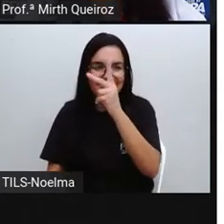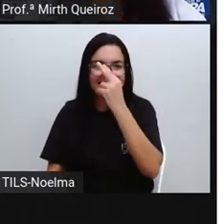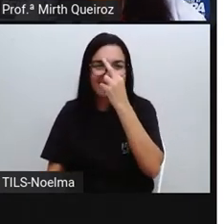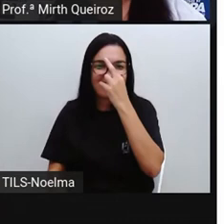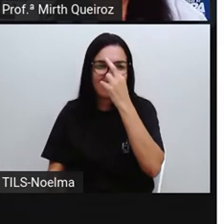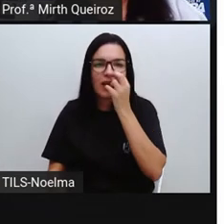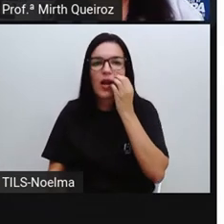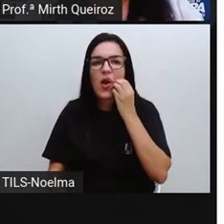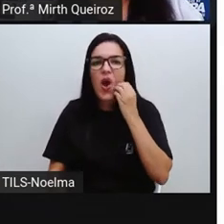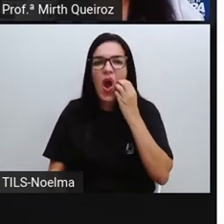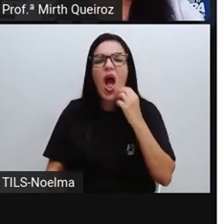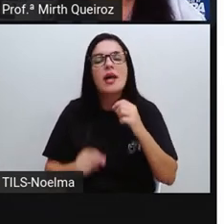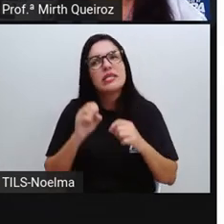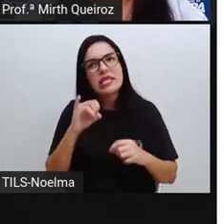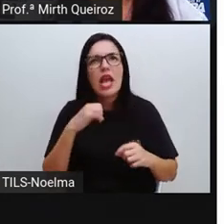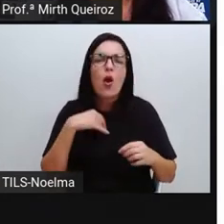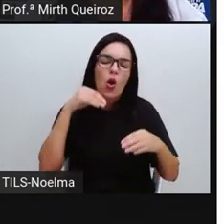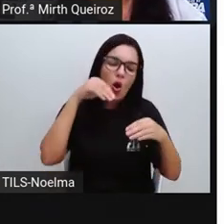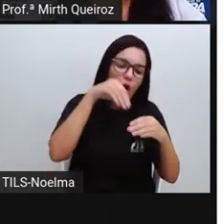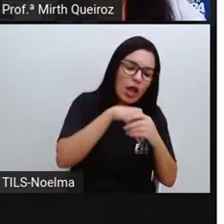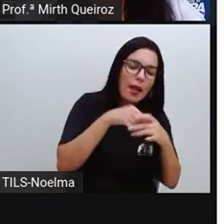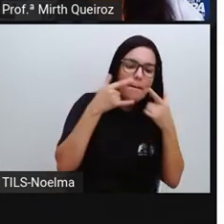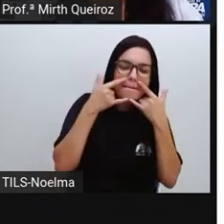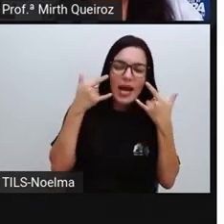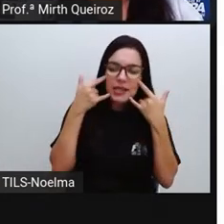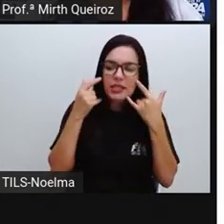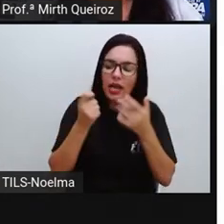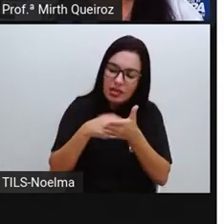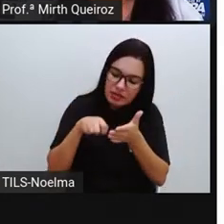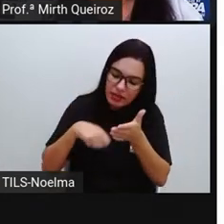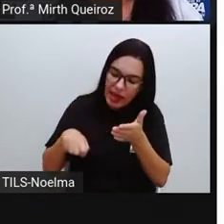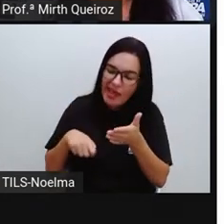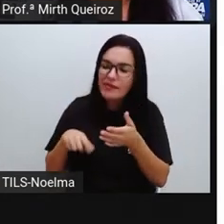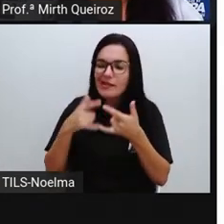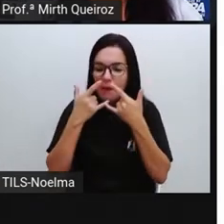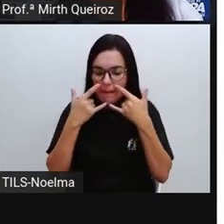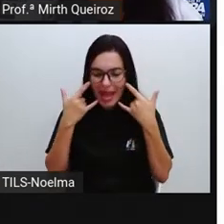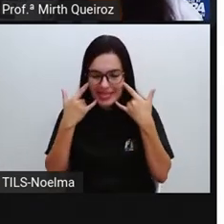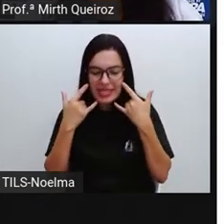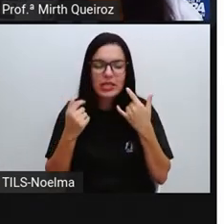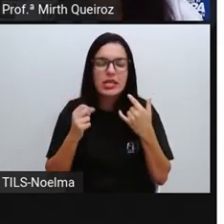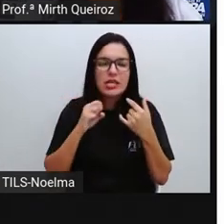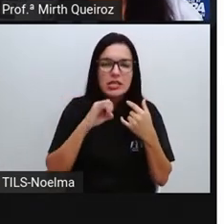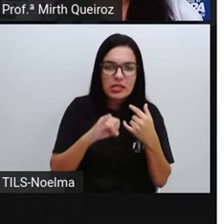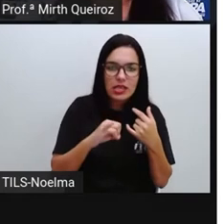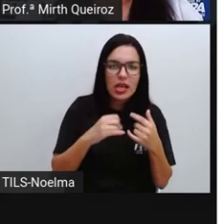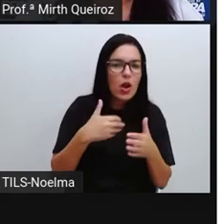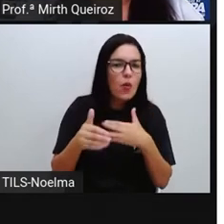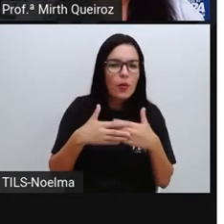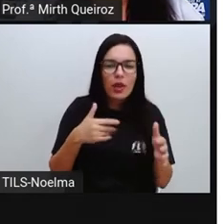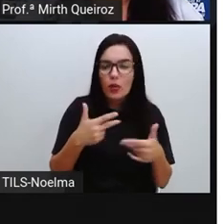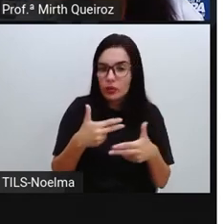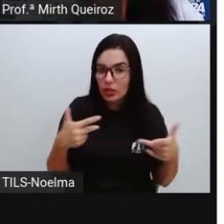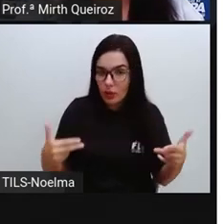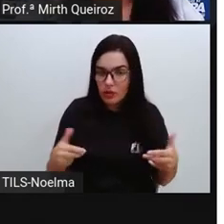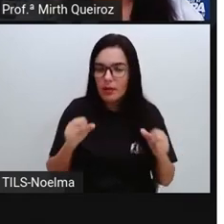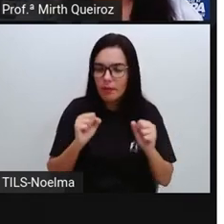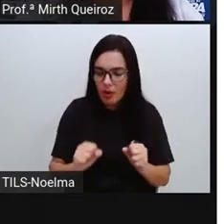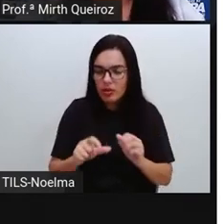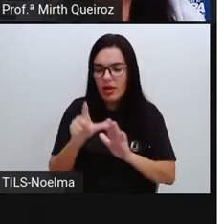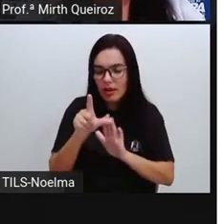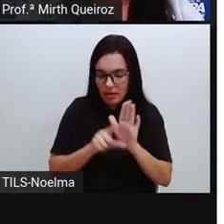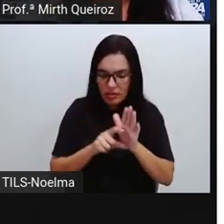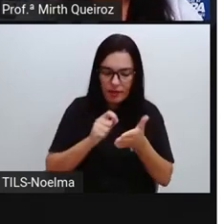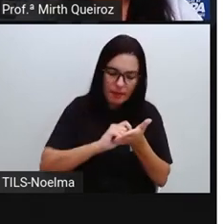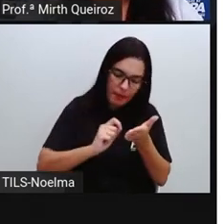coloquei uma máscara, vou escrever máscara. Uma embalagem de álcool gel. E vocês vão fazer uma